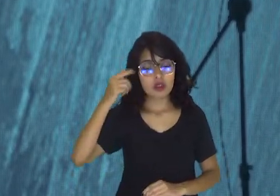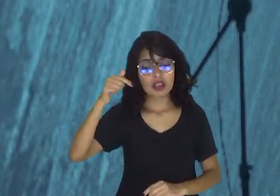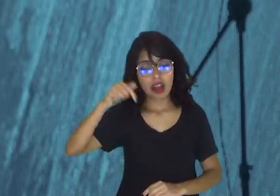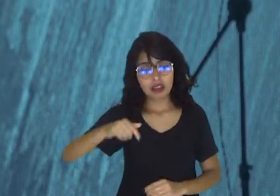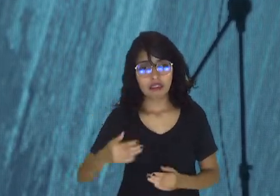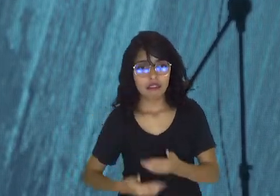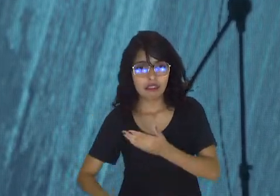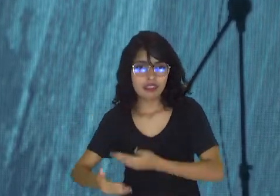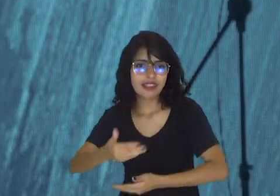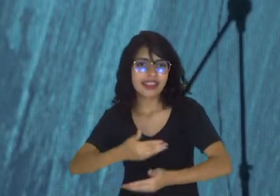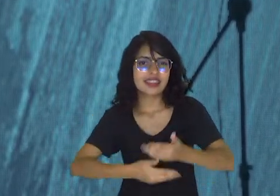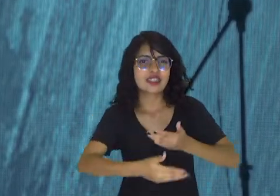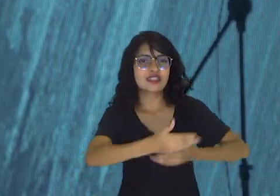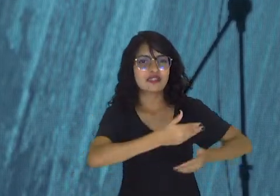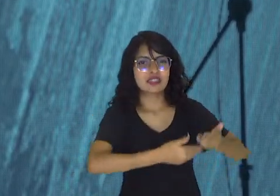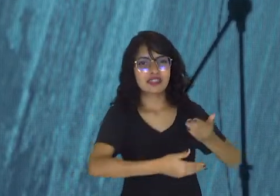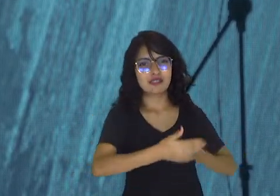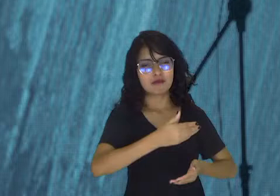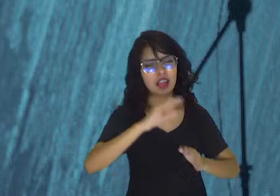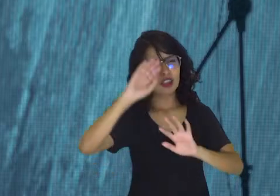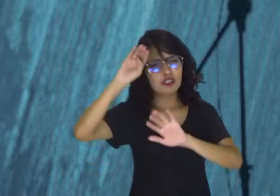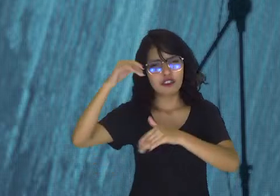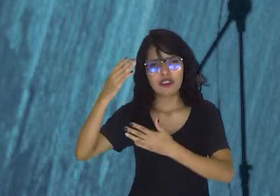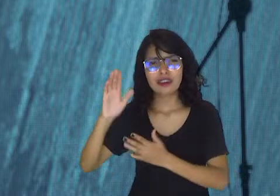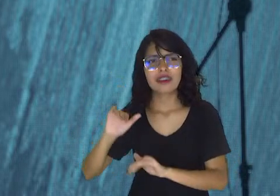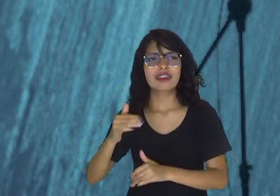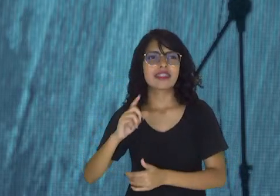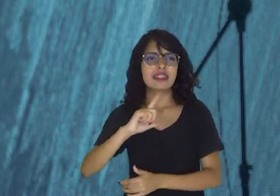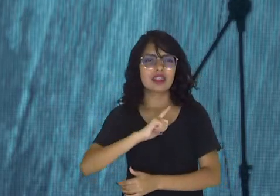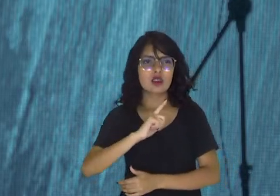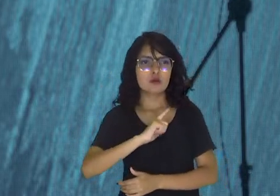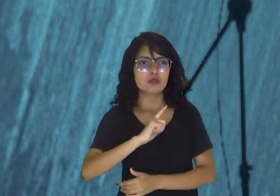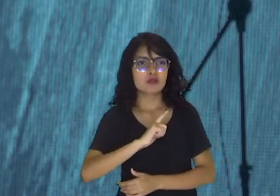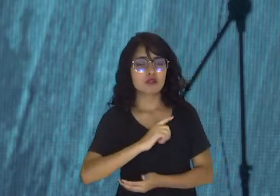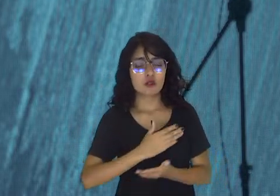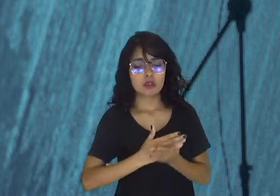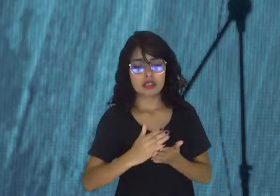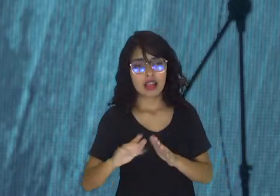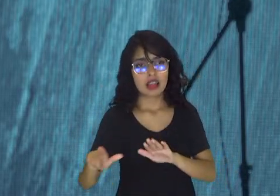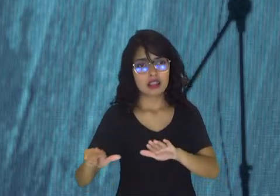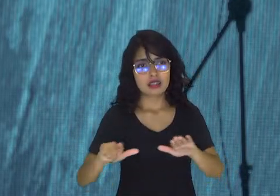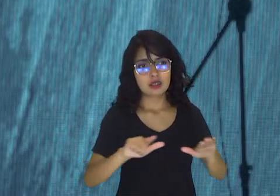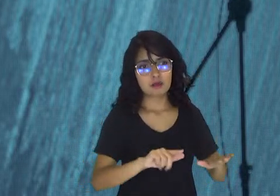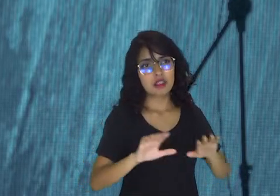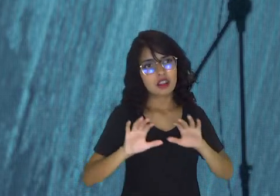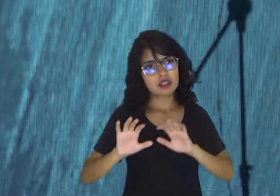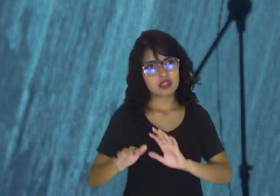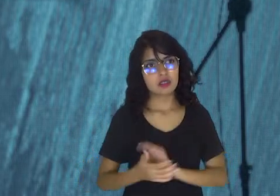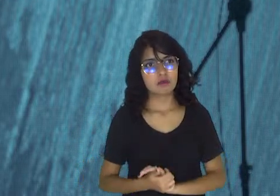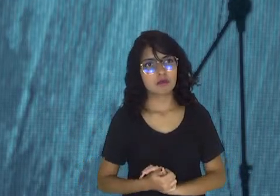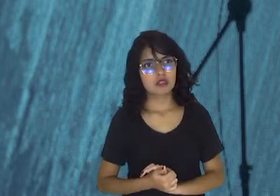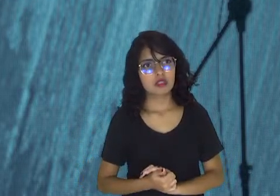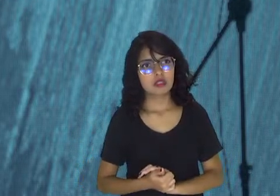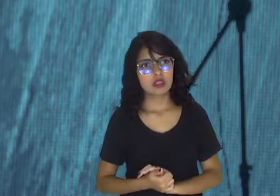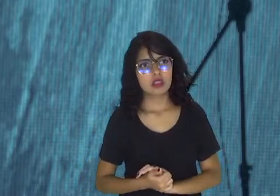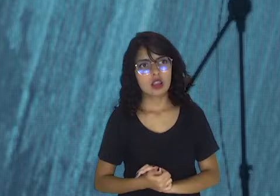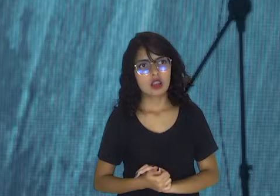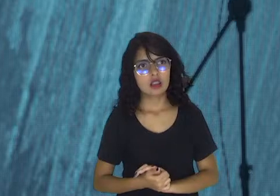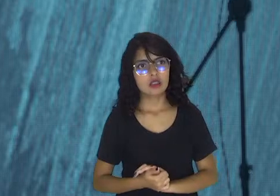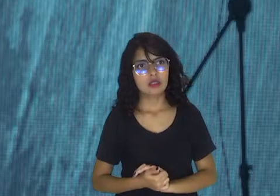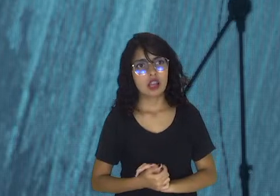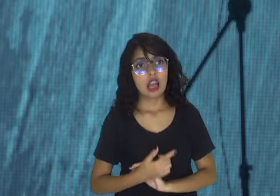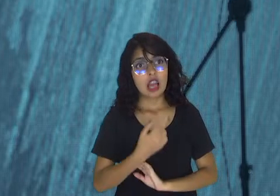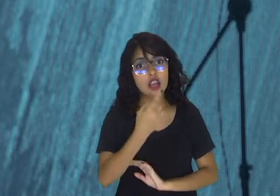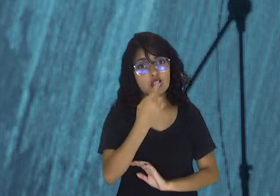de iniciar a nossa semana assim. Dia 12 de fevereiro, se o Pai permitir, nós retomamos todas as